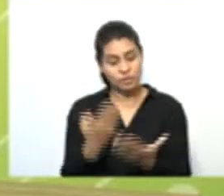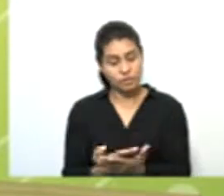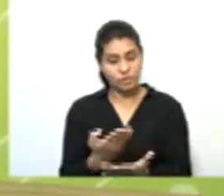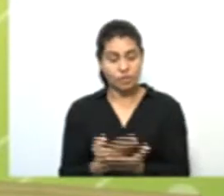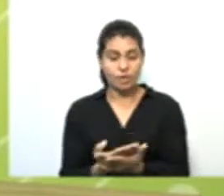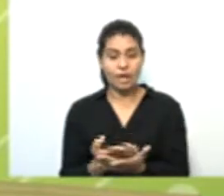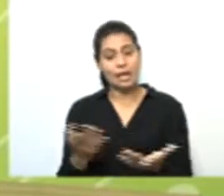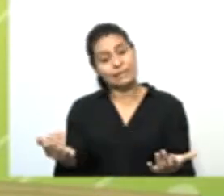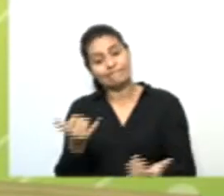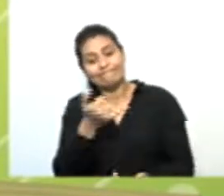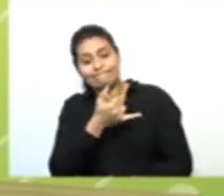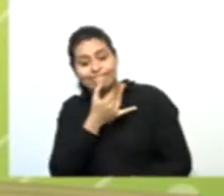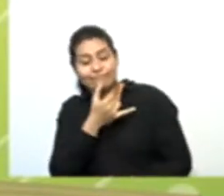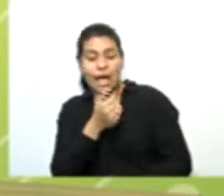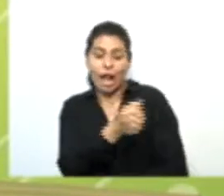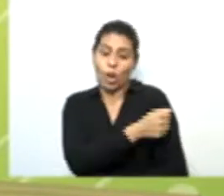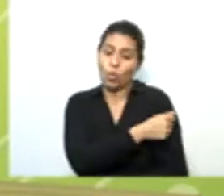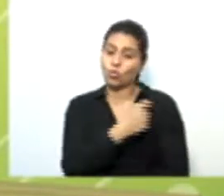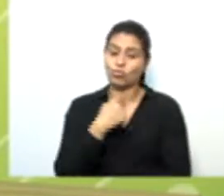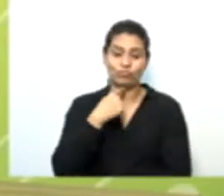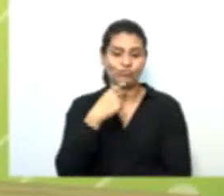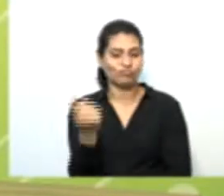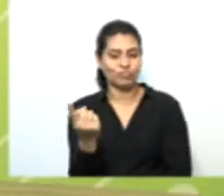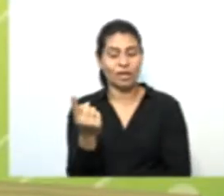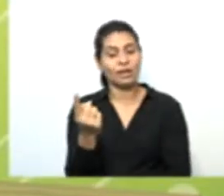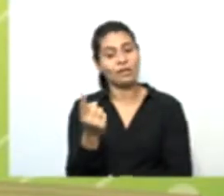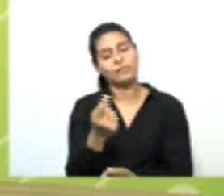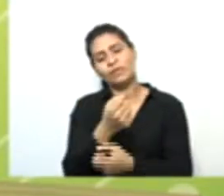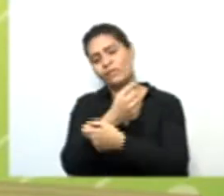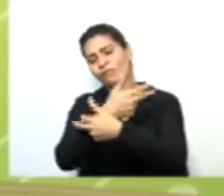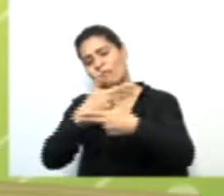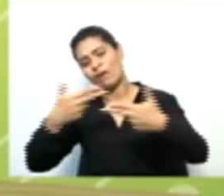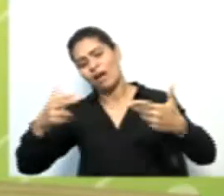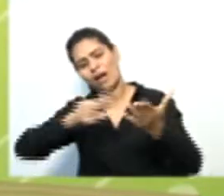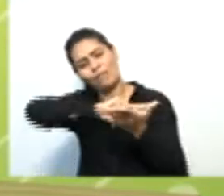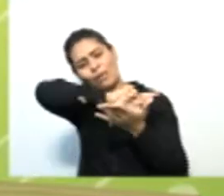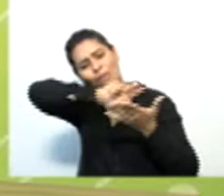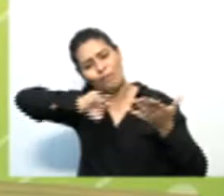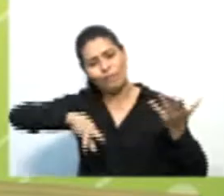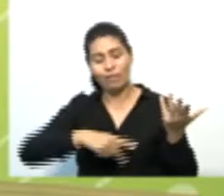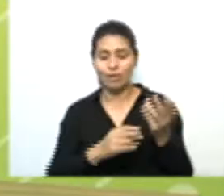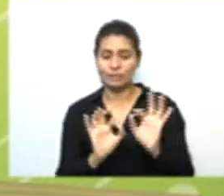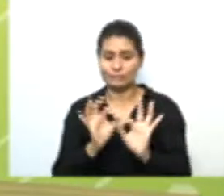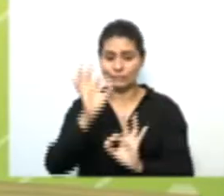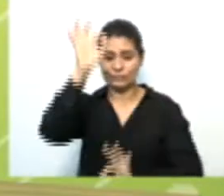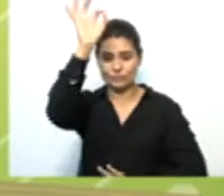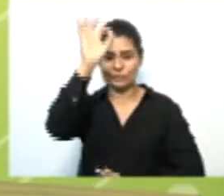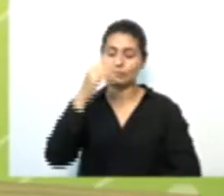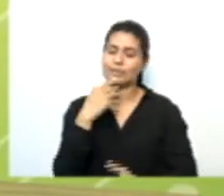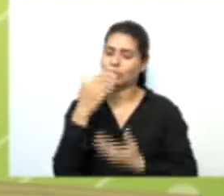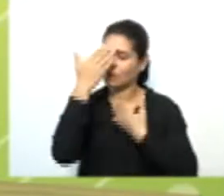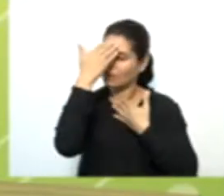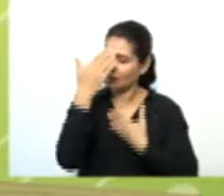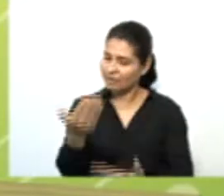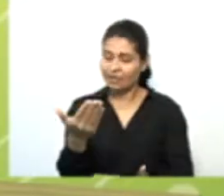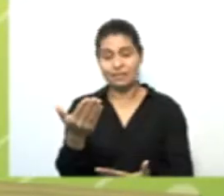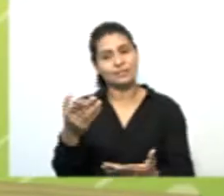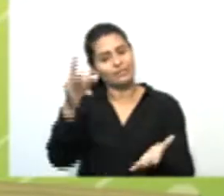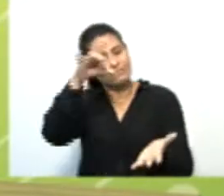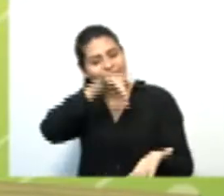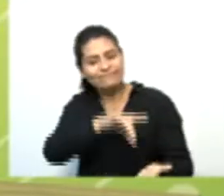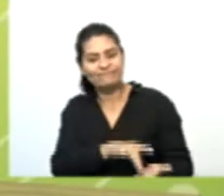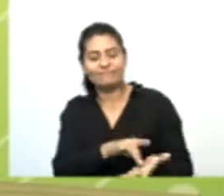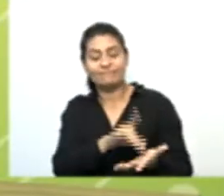Infelizmente não poderei dizer o nome de todos os alunos, tendo em vista que vocês são muitos. Mas eu quero assim agradecer de